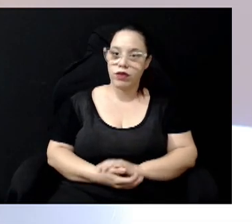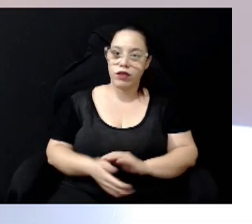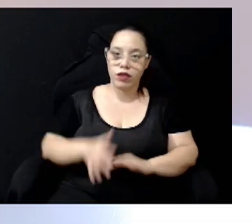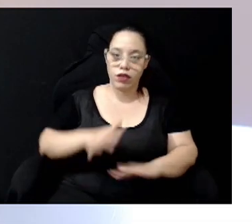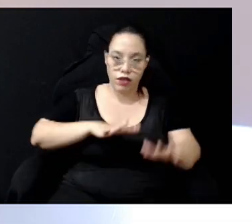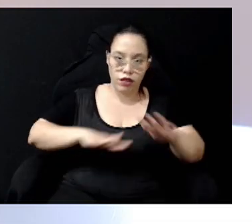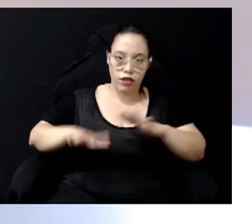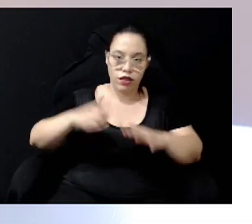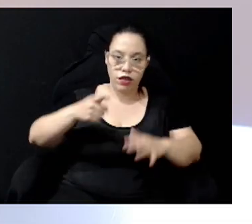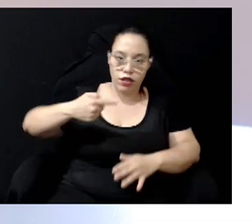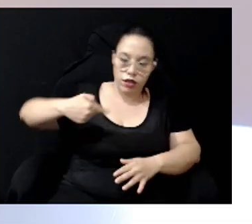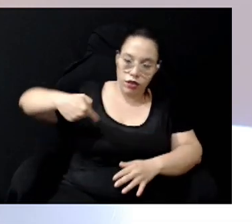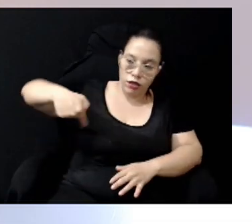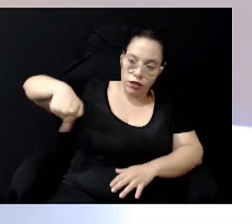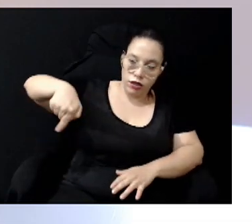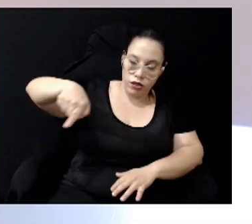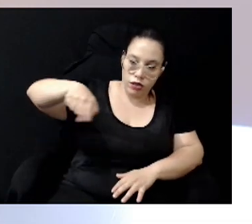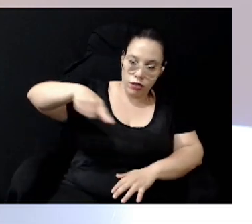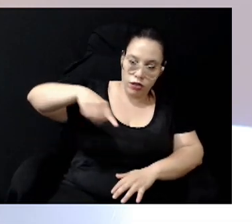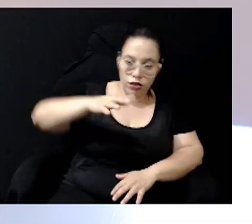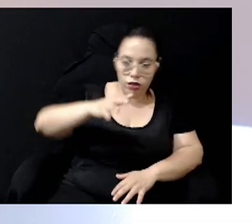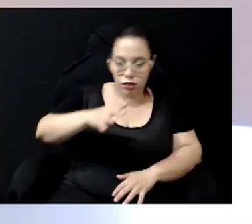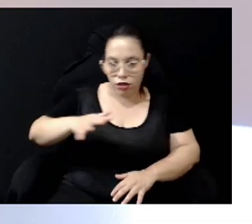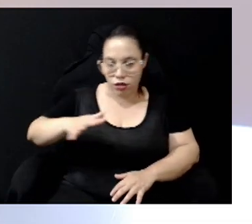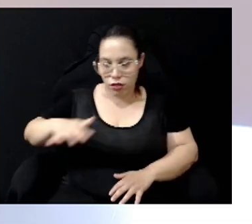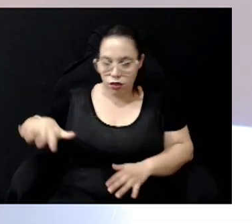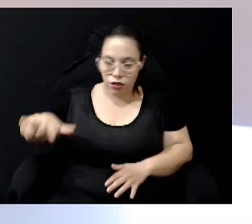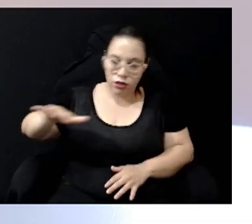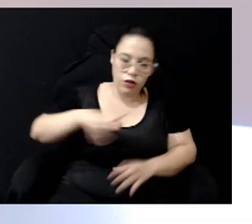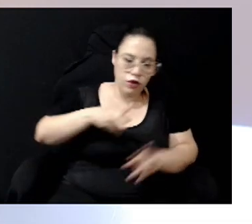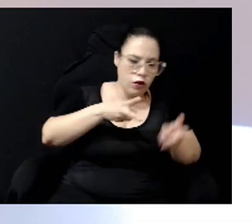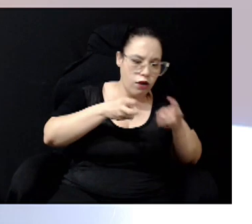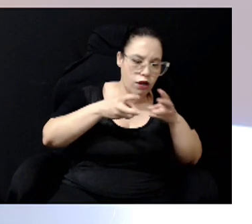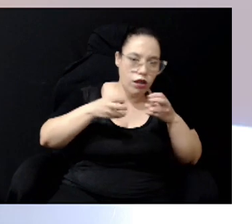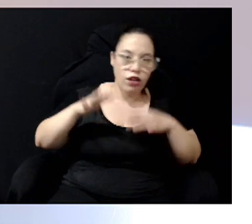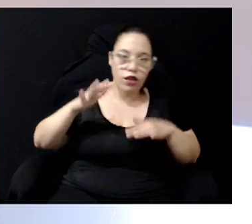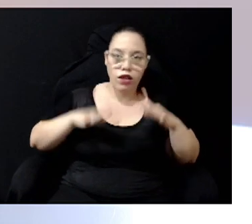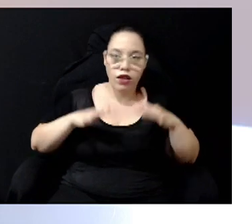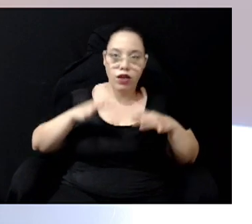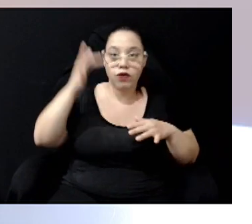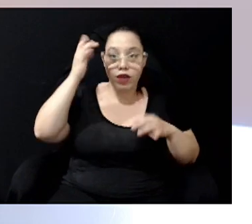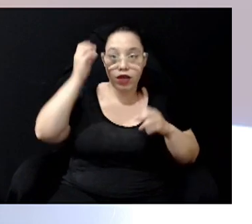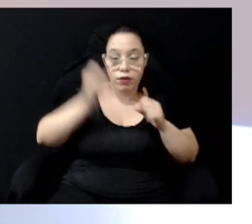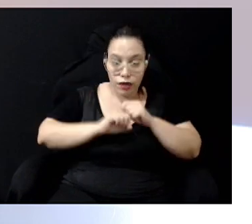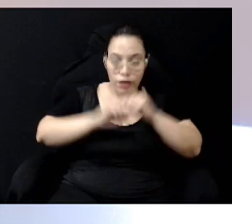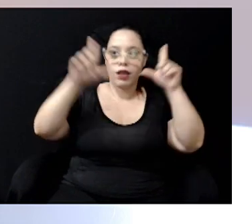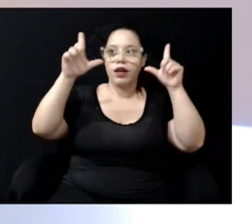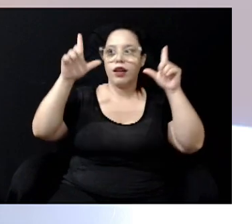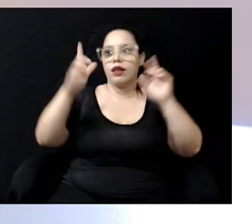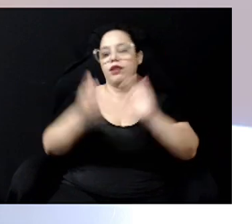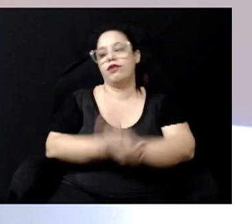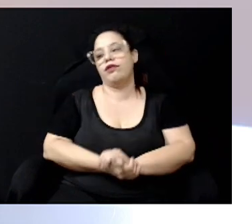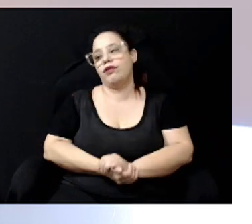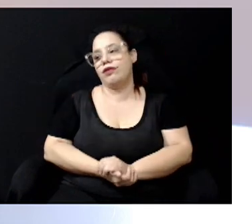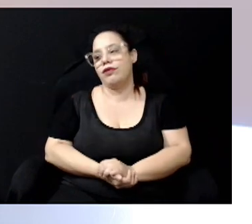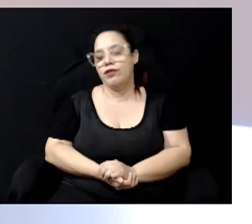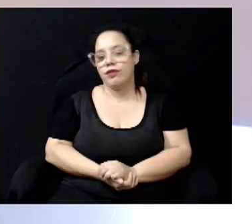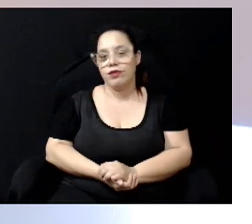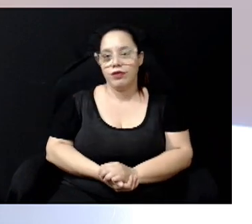gera um movimento. E quando a pessoa enxerga esse movimento, fica mais claro para ela. Então, é como se ela fosse